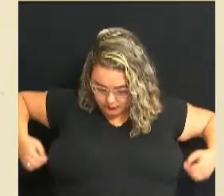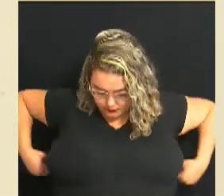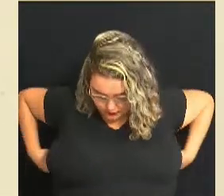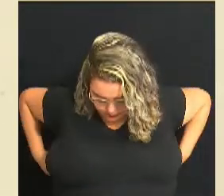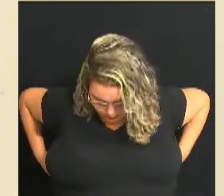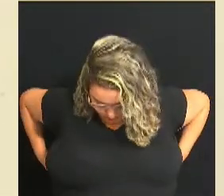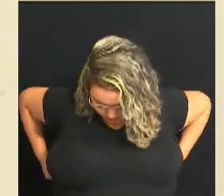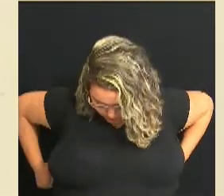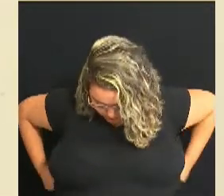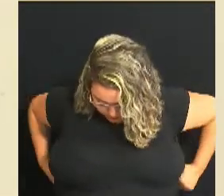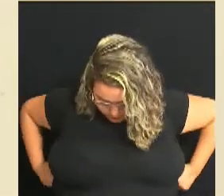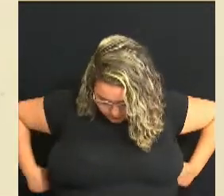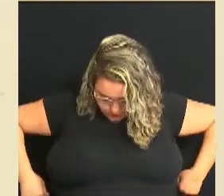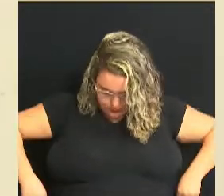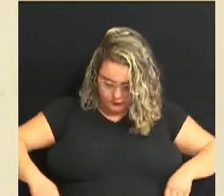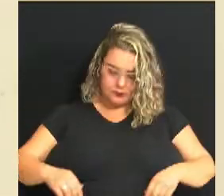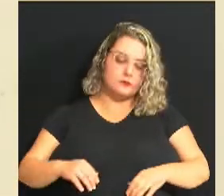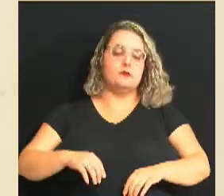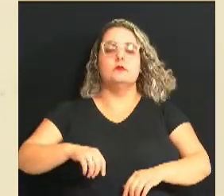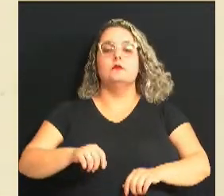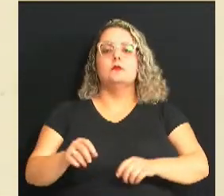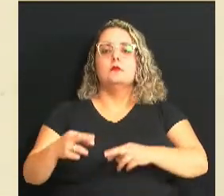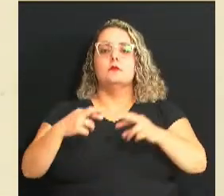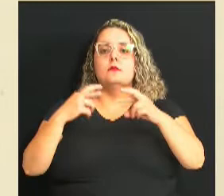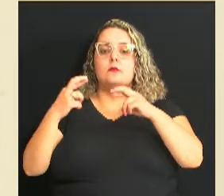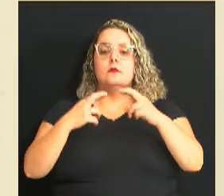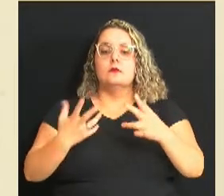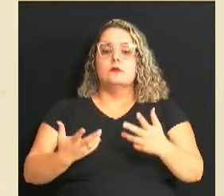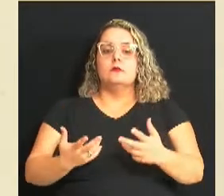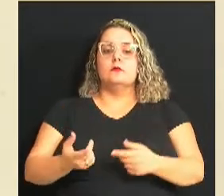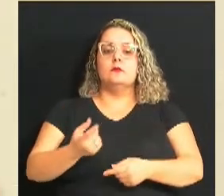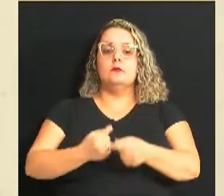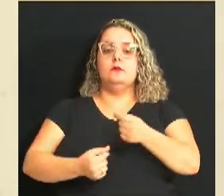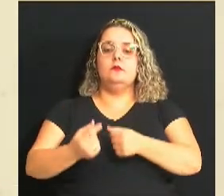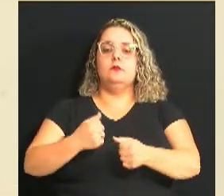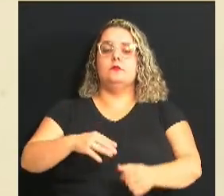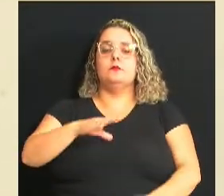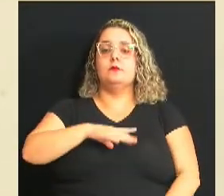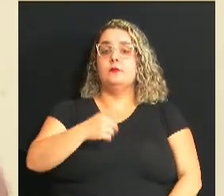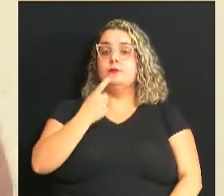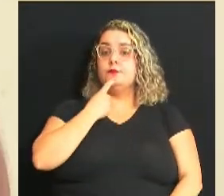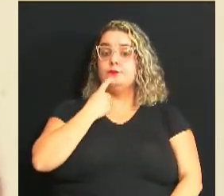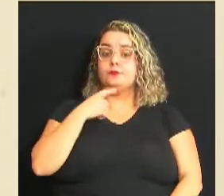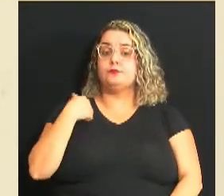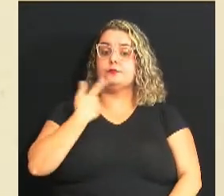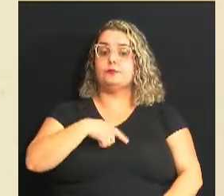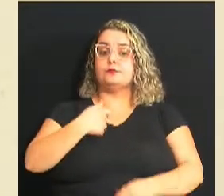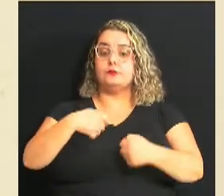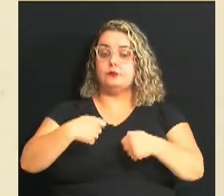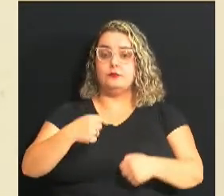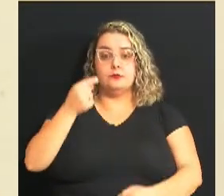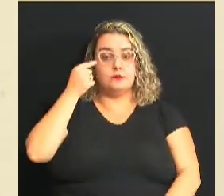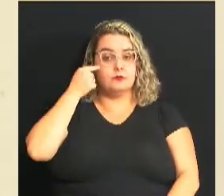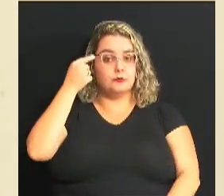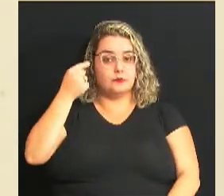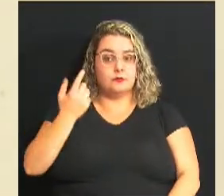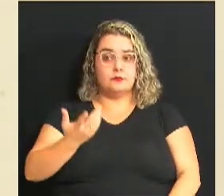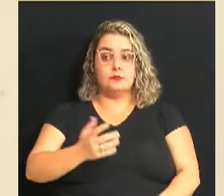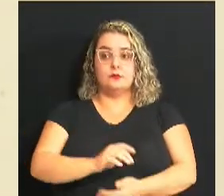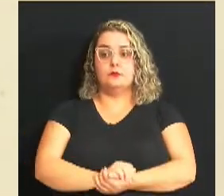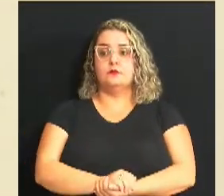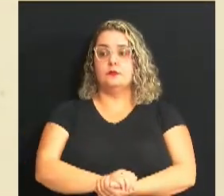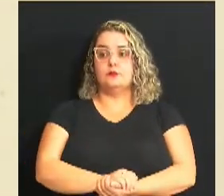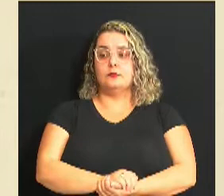no processo de execução e fiscalização do orçamento municipal. Então, nós precisamos de ideias,